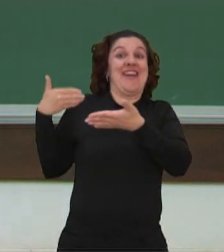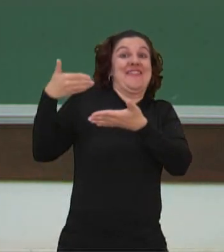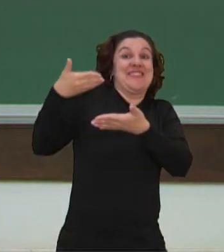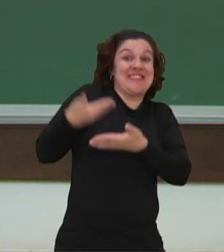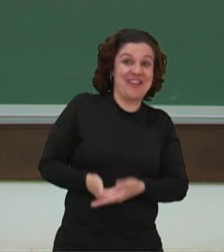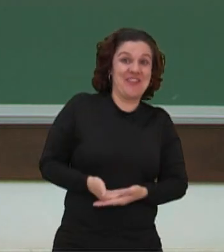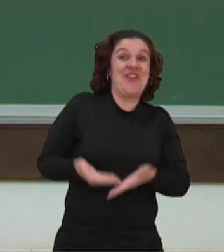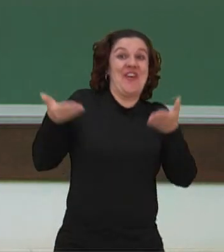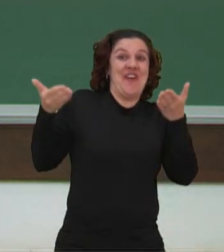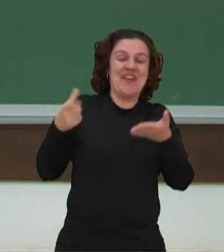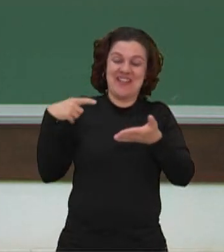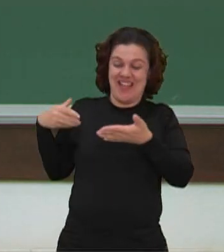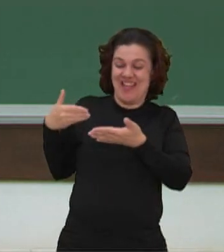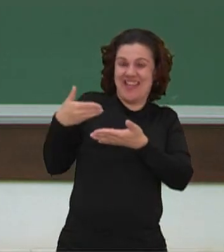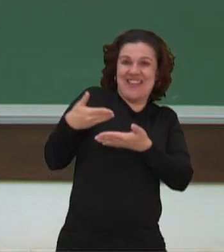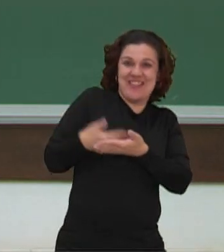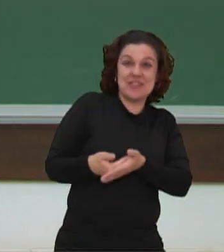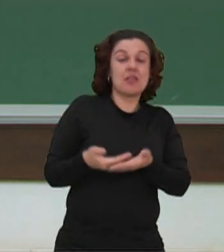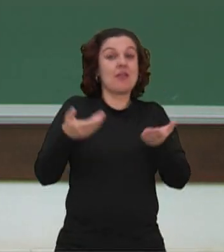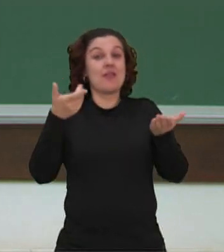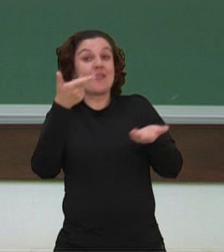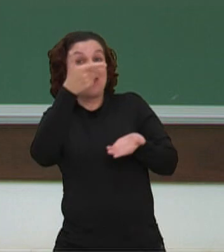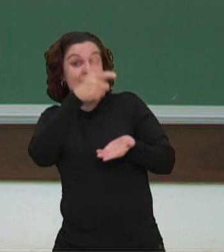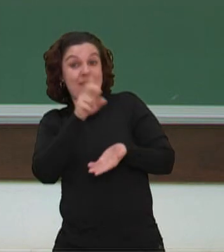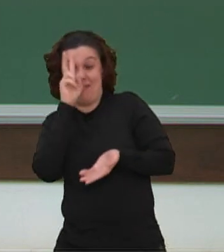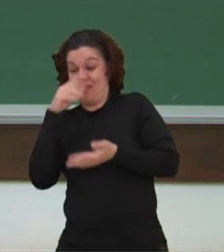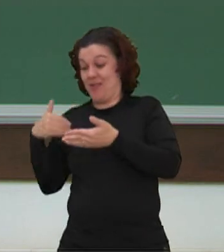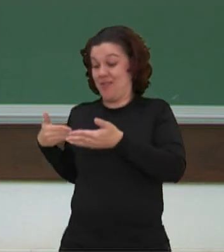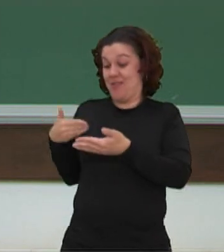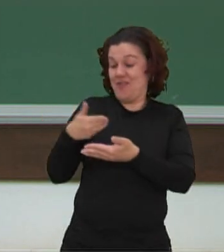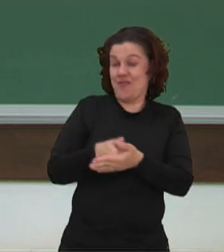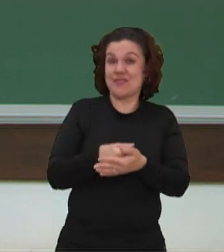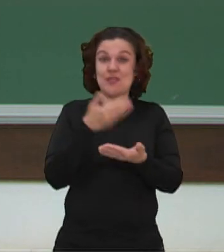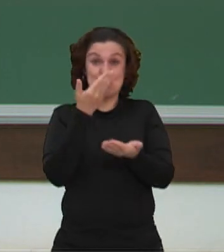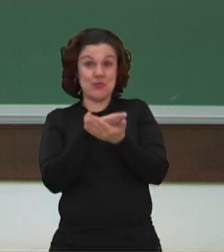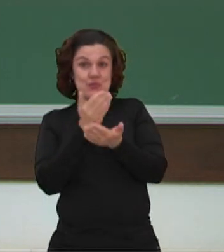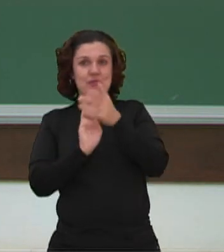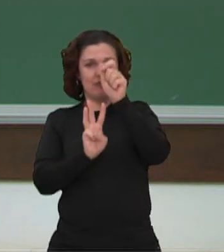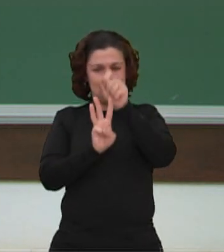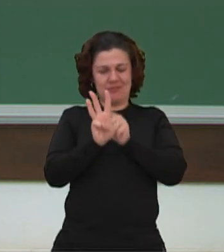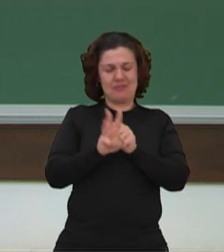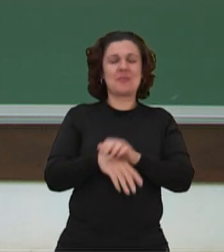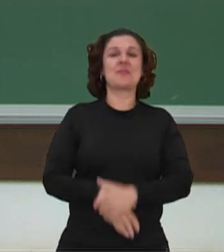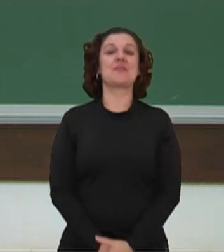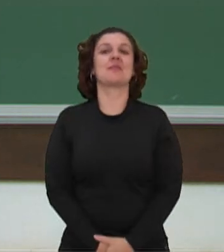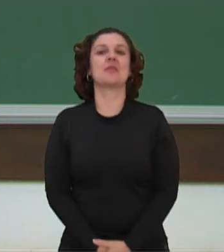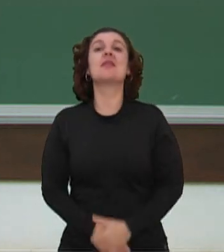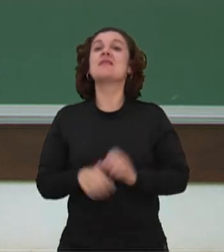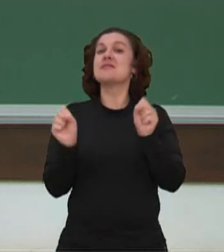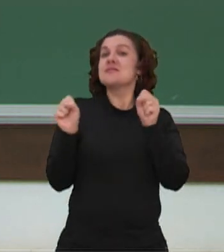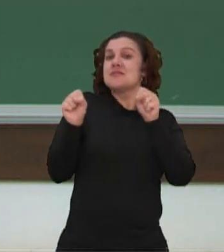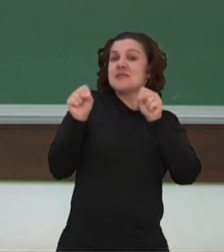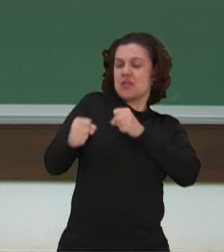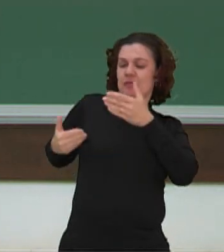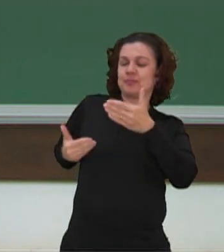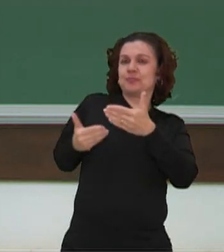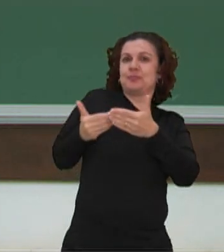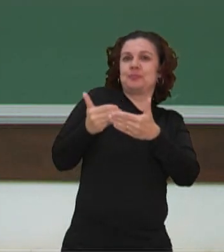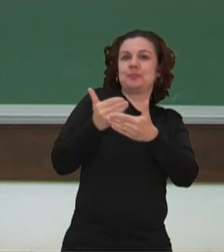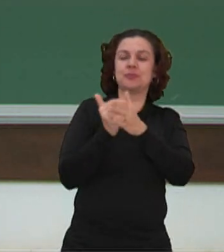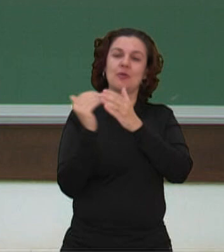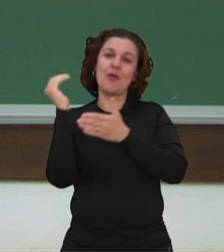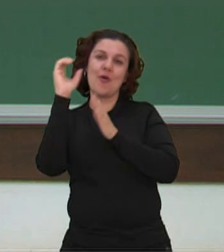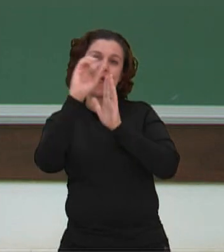hoje tem revisão. Vamos para a nossa revisão do que nós estudamos até agora. Isso, vamos retomar